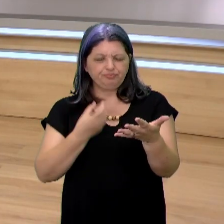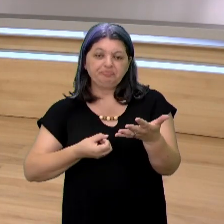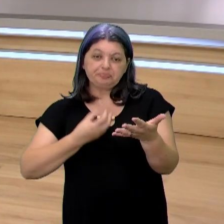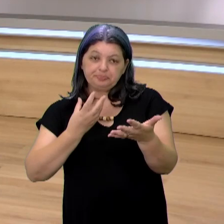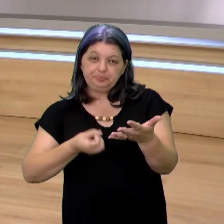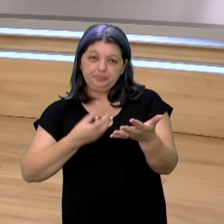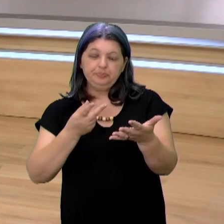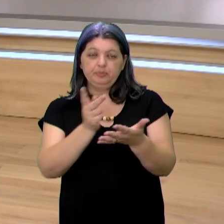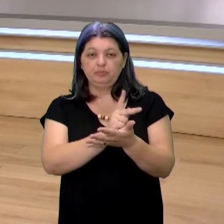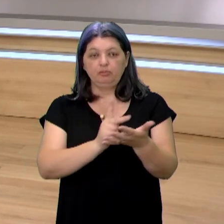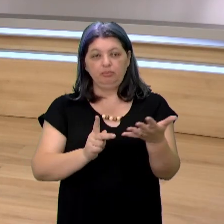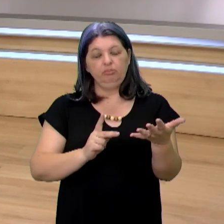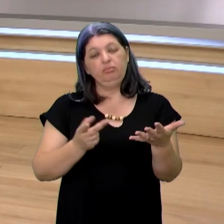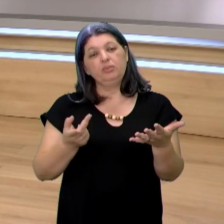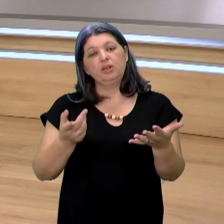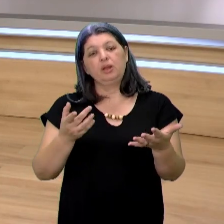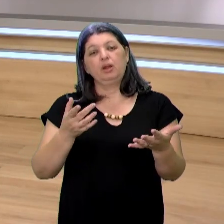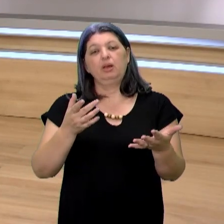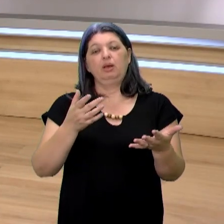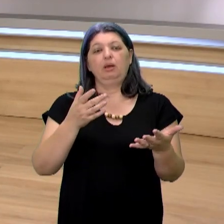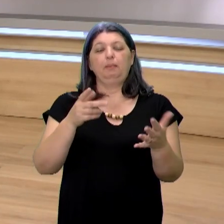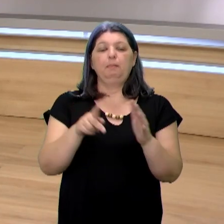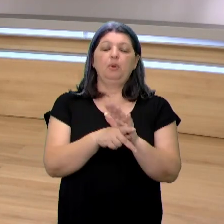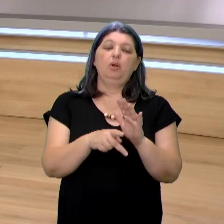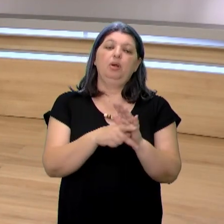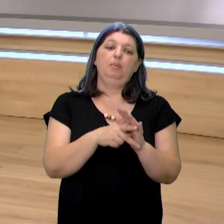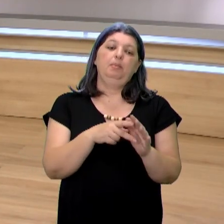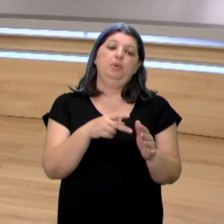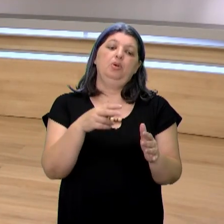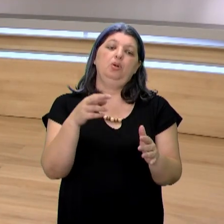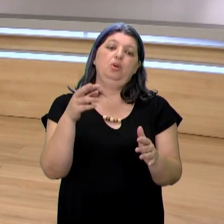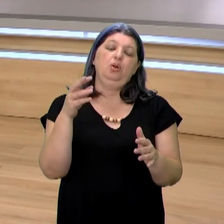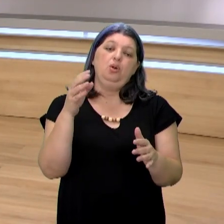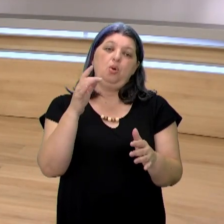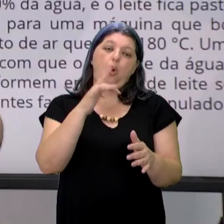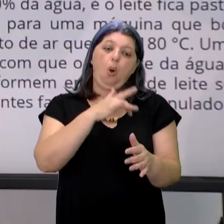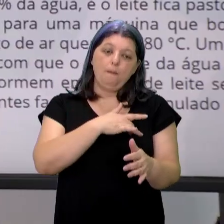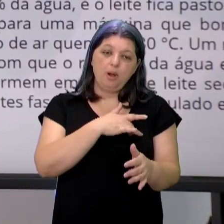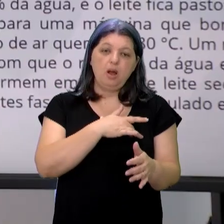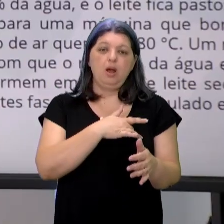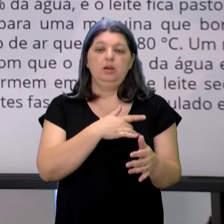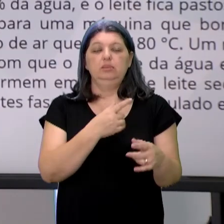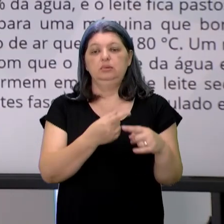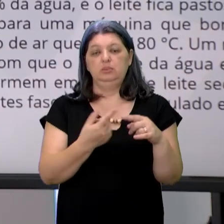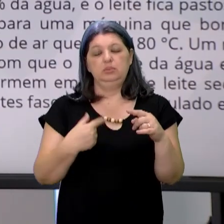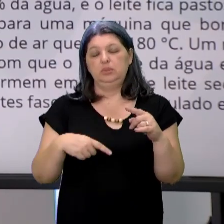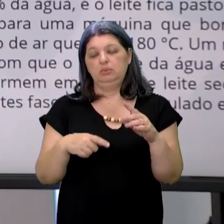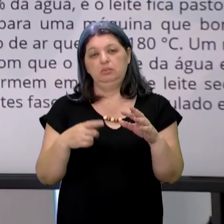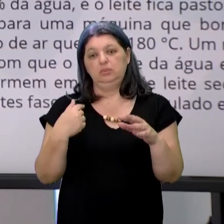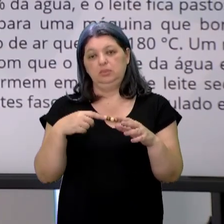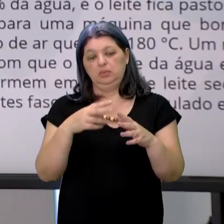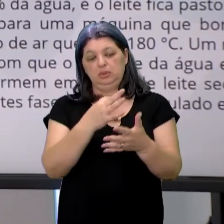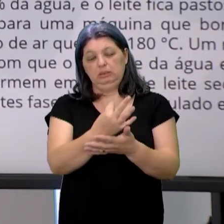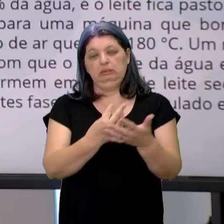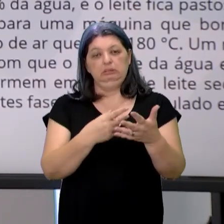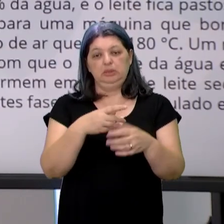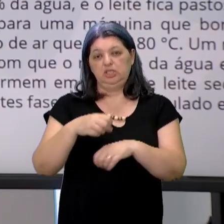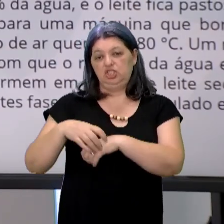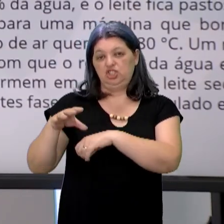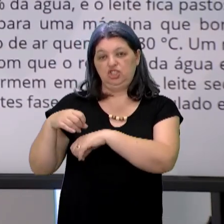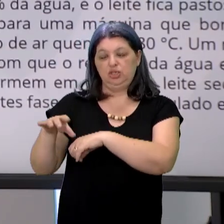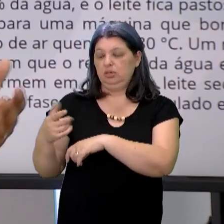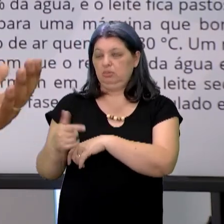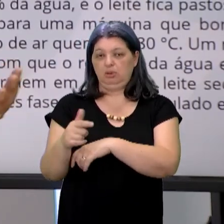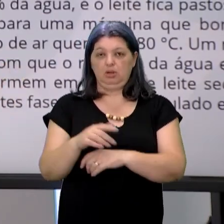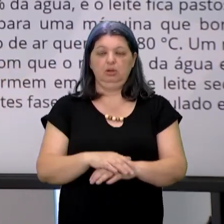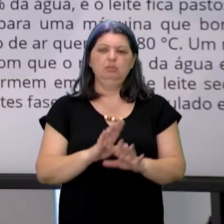estou lendo um conto, um romance, aí pode ser que o autor seja um pouquinho mais complexo na criação do título, e aí não dê tantas dicas, né, tantas